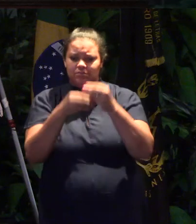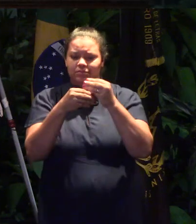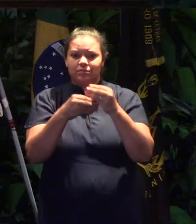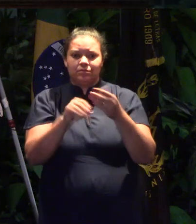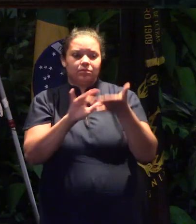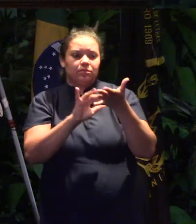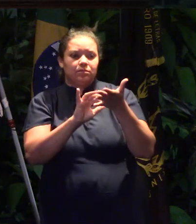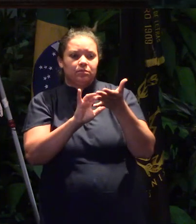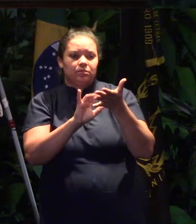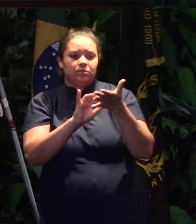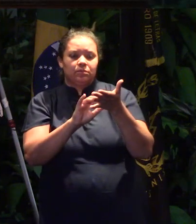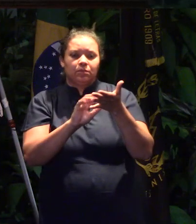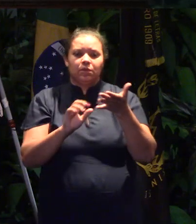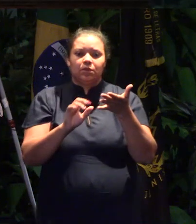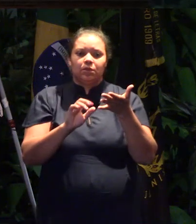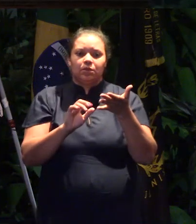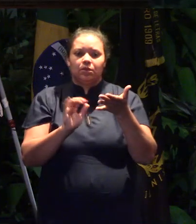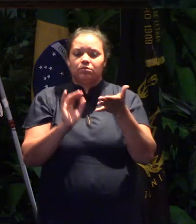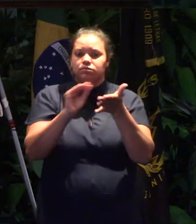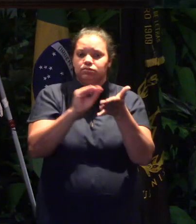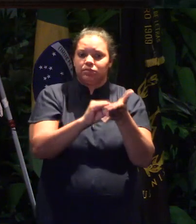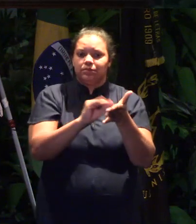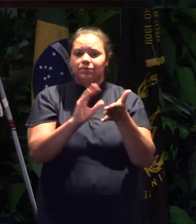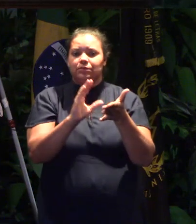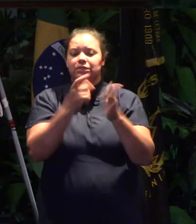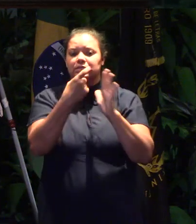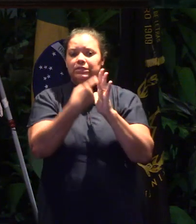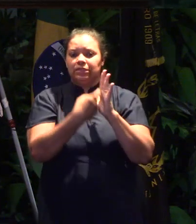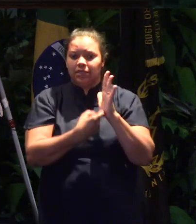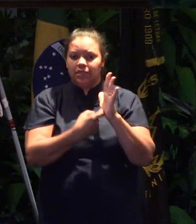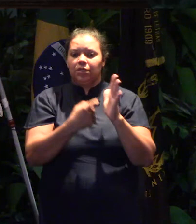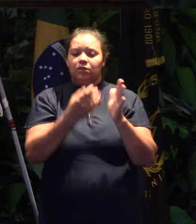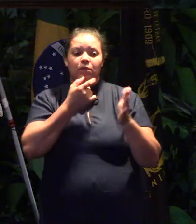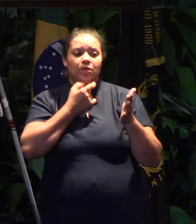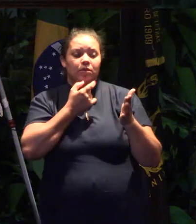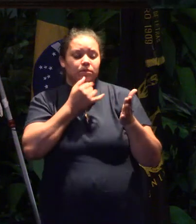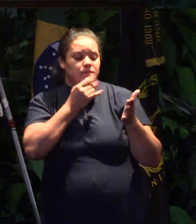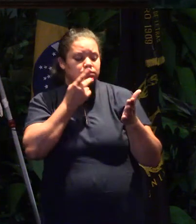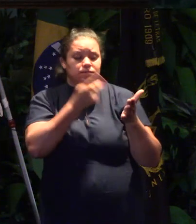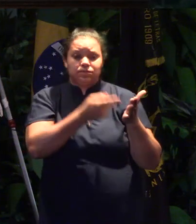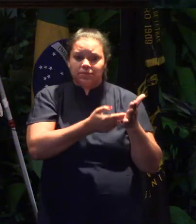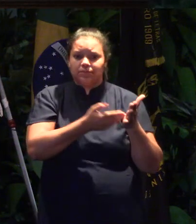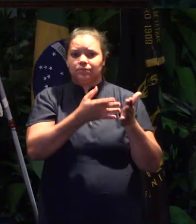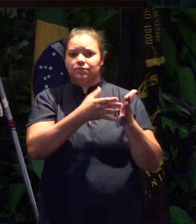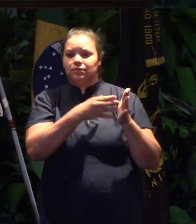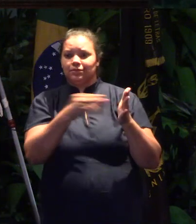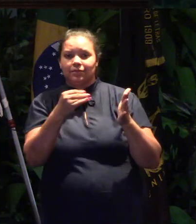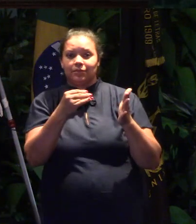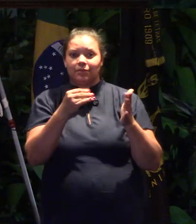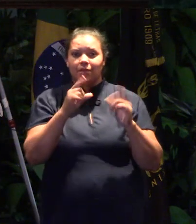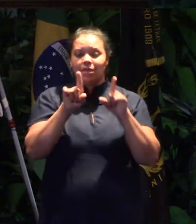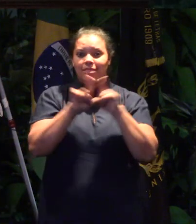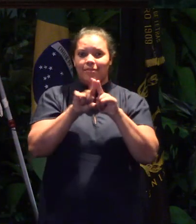como qualquer um de vocês dita também, no ditado do campo de texto do celular. Mensagem de voz, tem tudo. As carinhas, né,